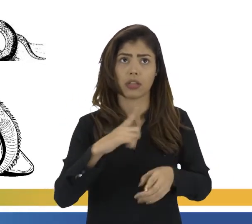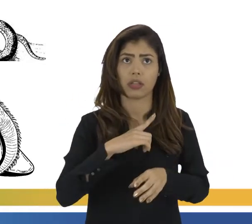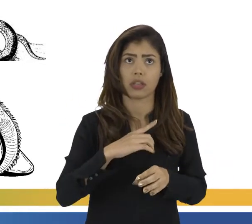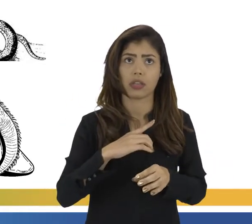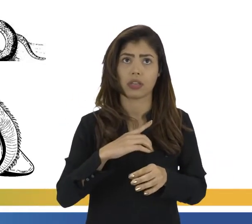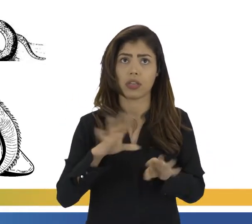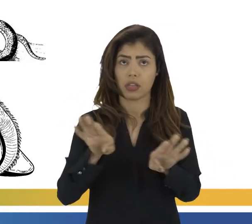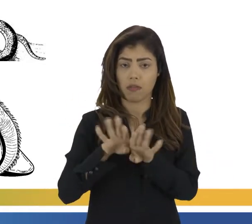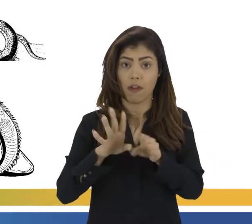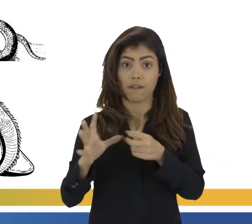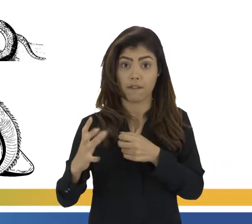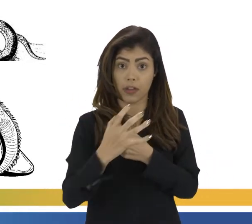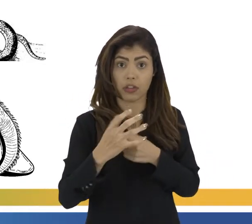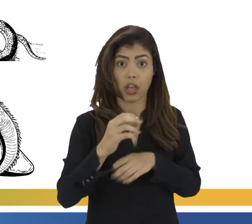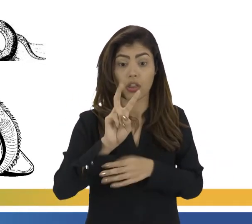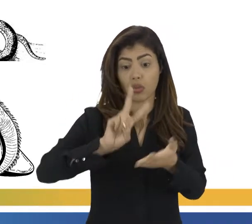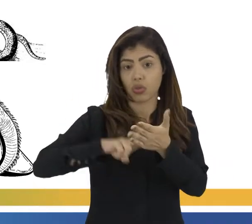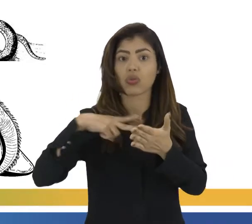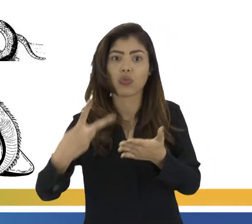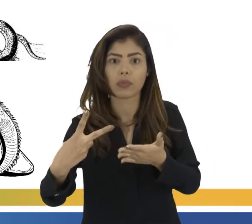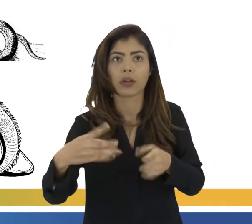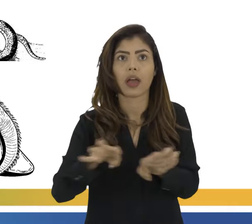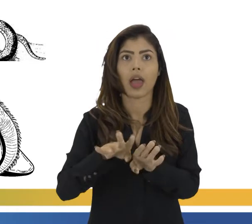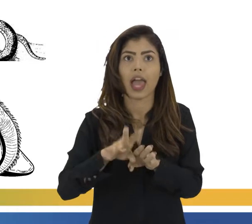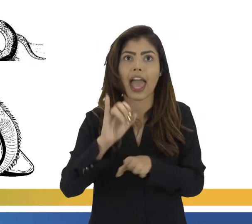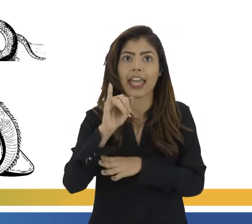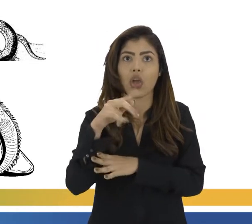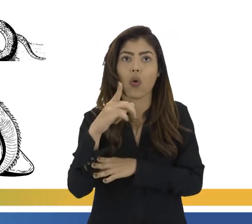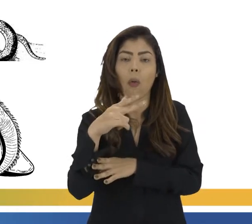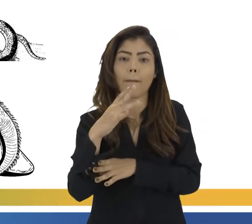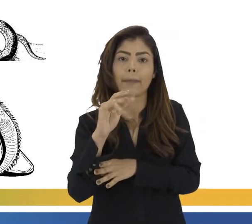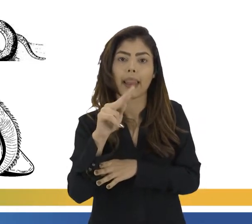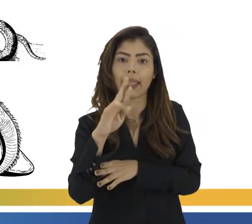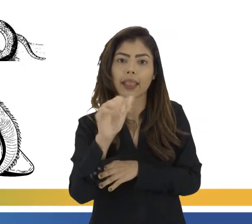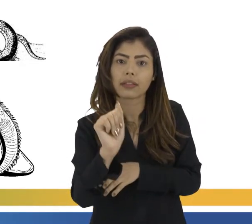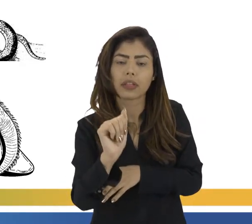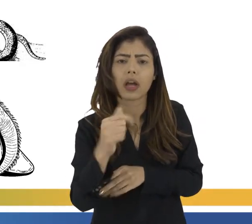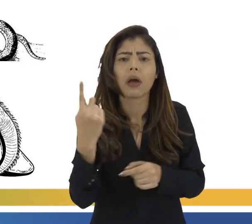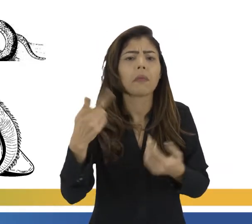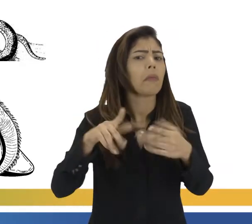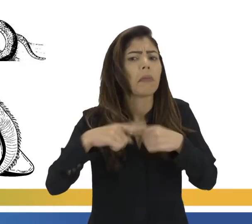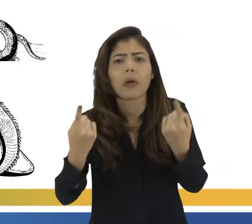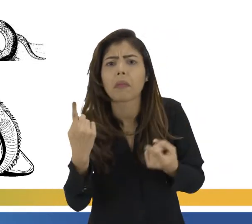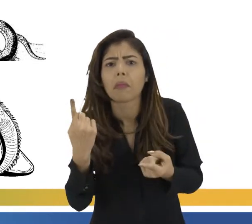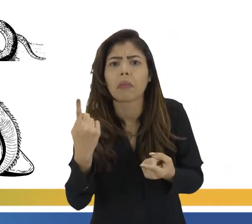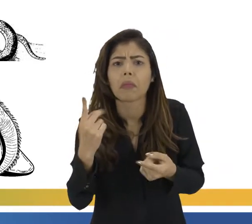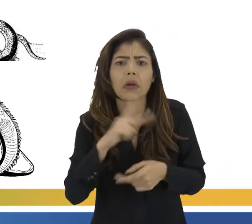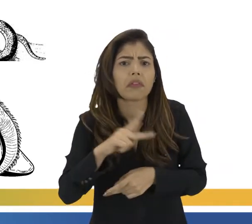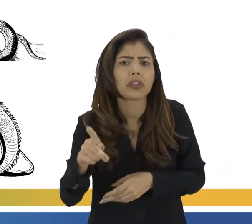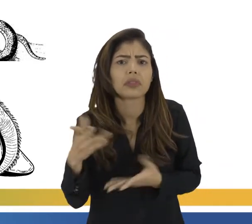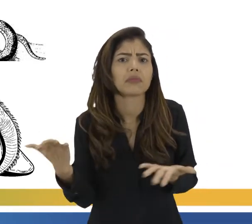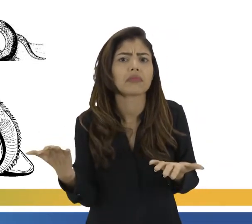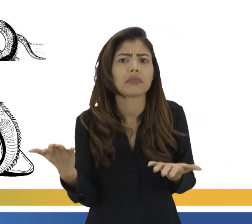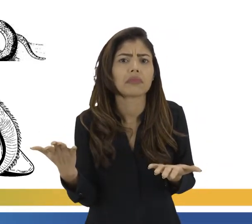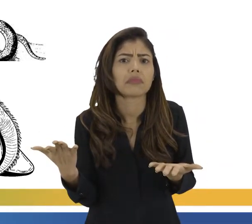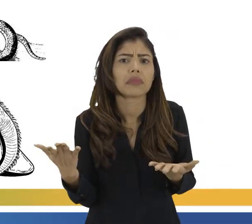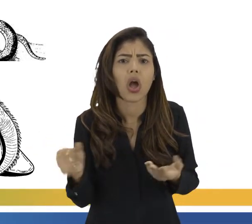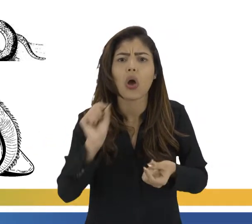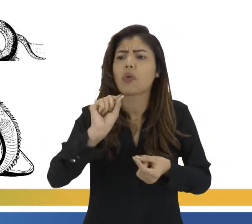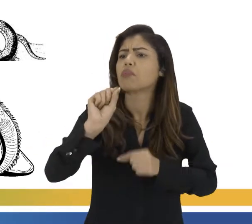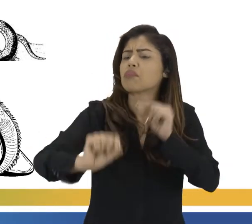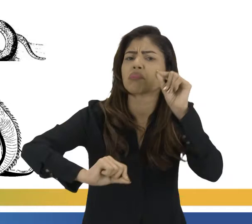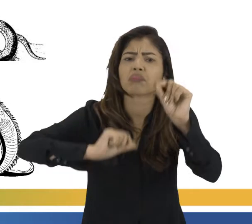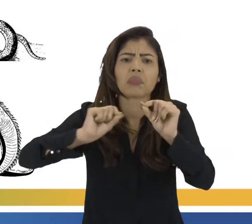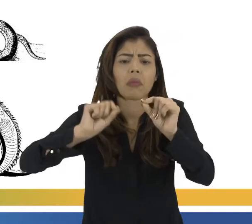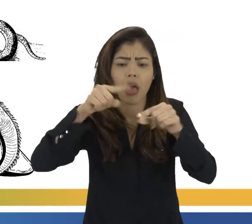ela é uma circulação fechada, dupla e incompleta. Mas, professor, o que seria